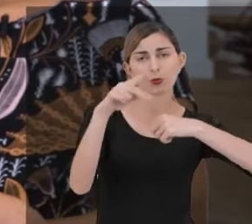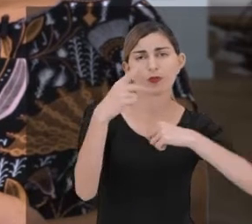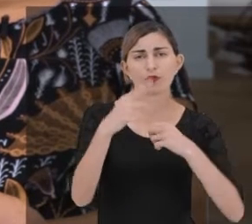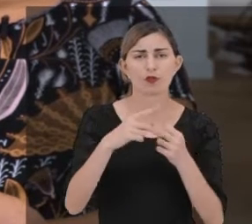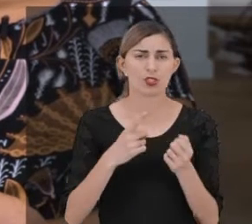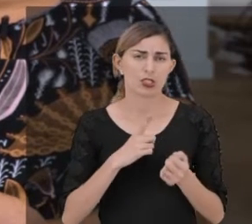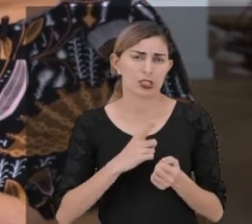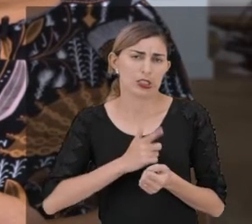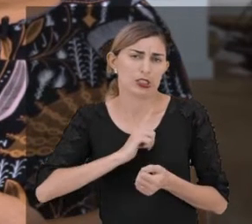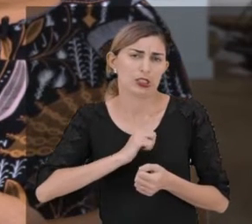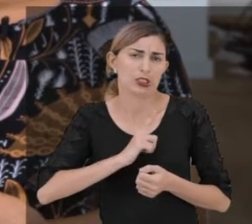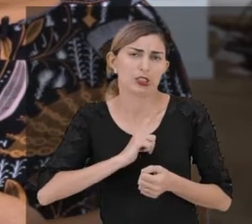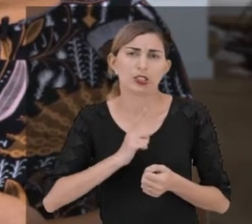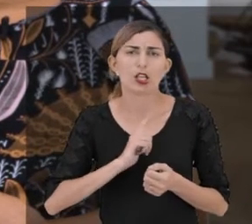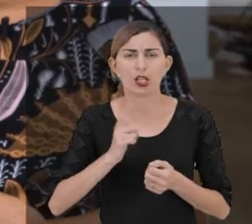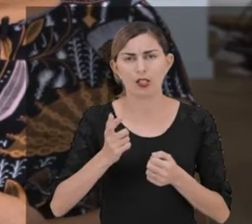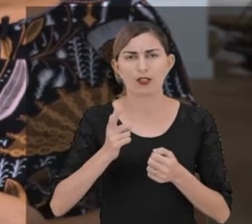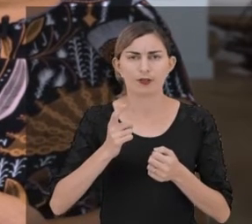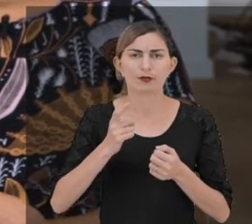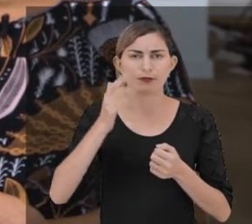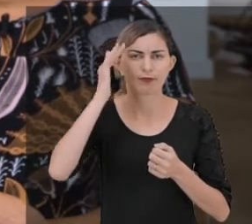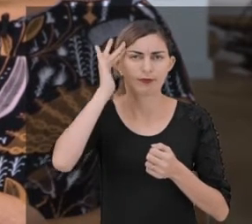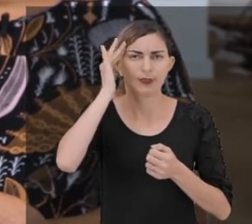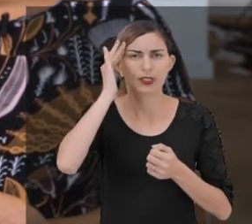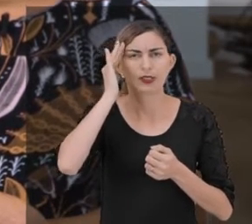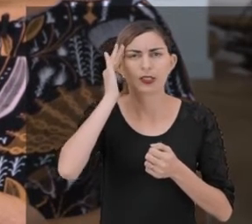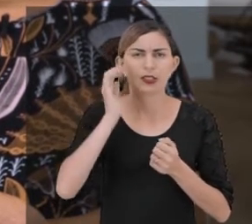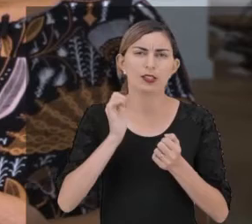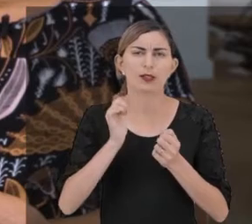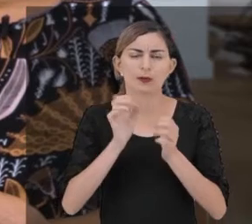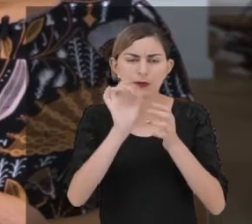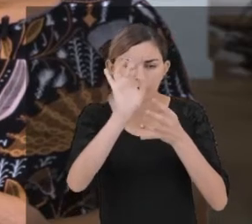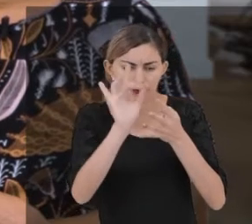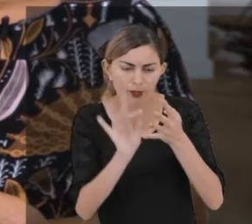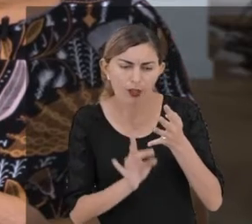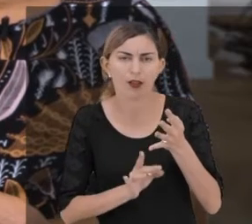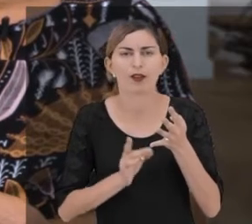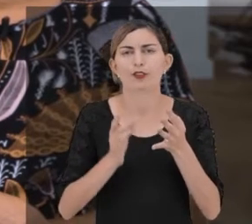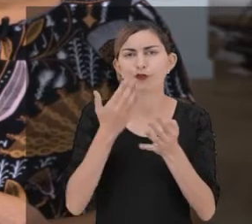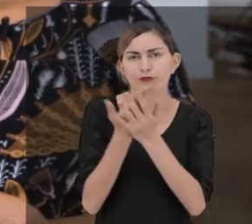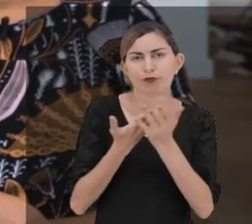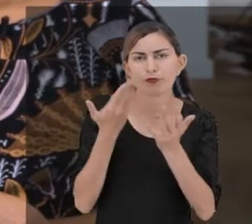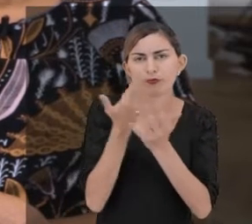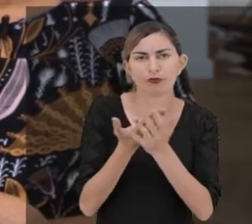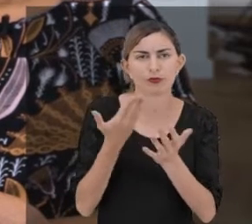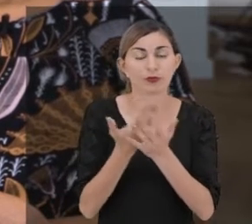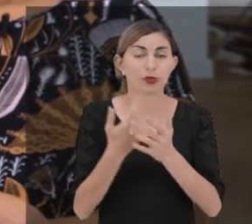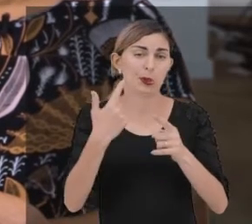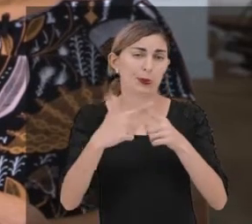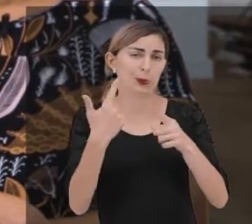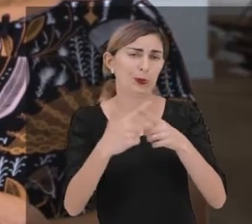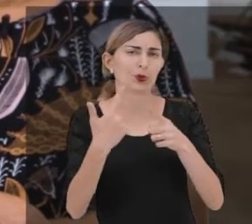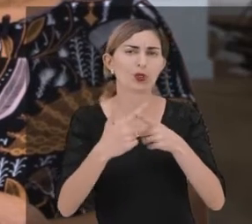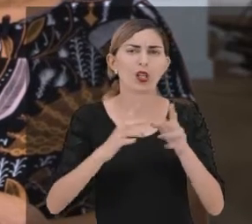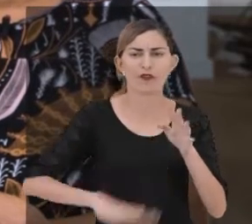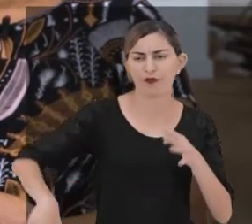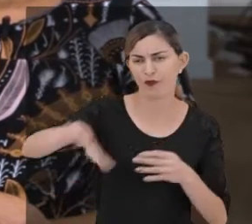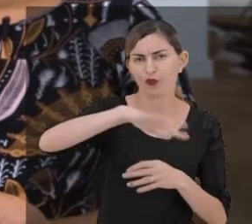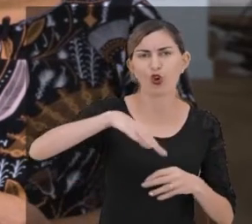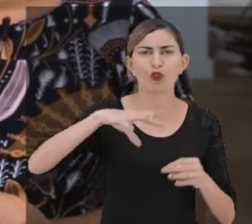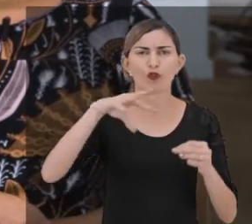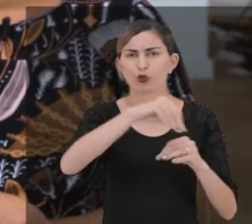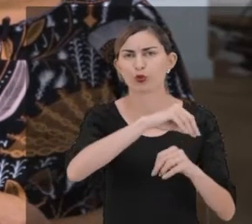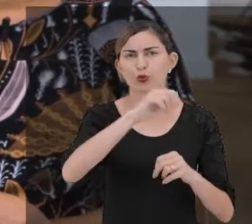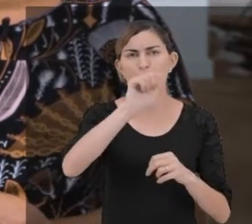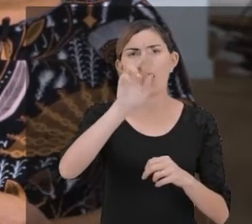tenham bastante, consideração, bastante detalhamento nesses estudos, porque ela envolve todas